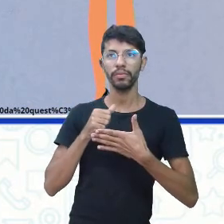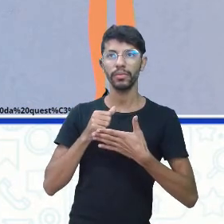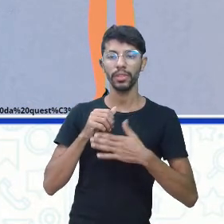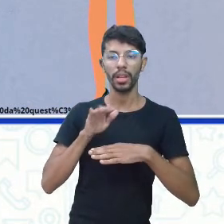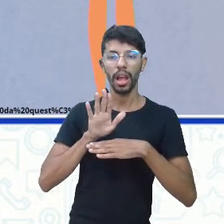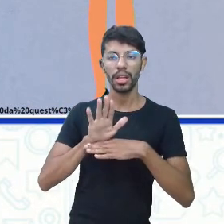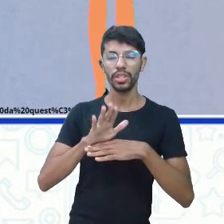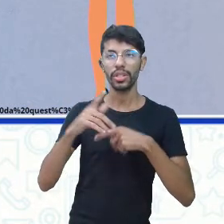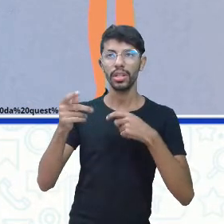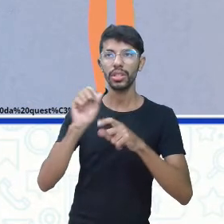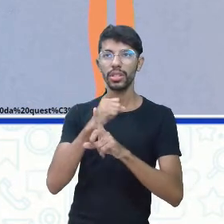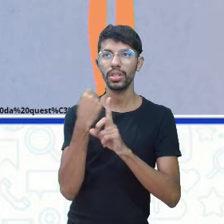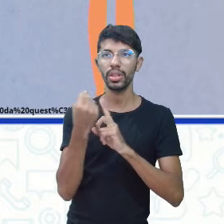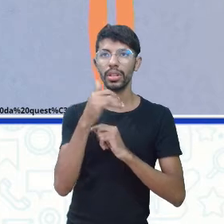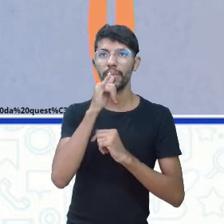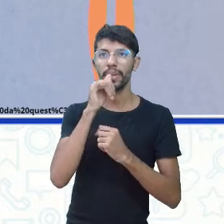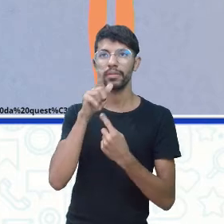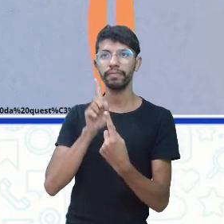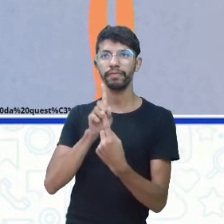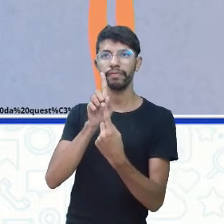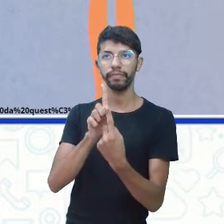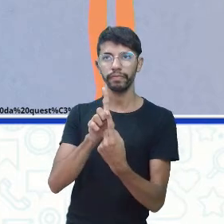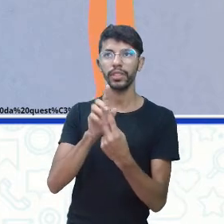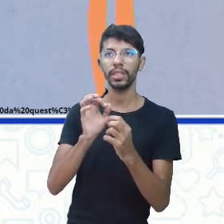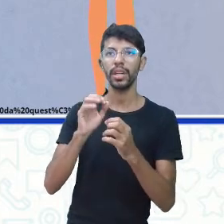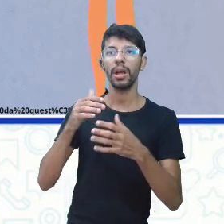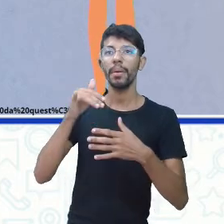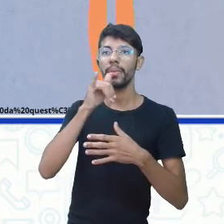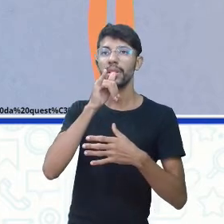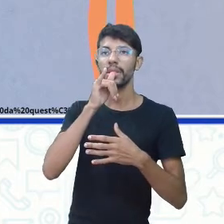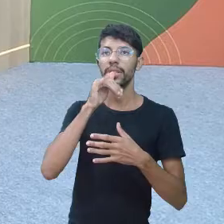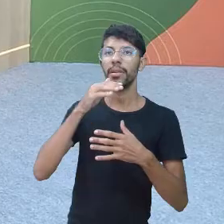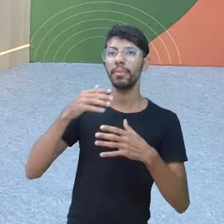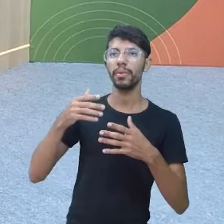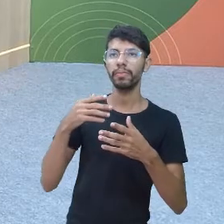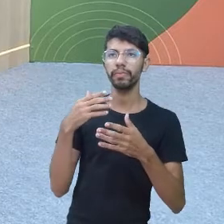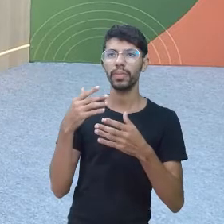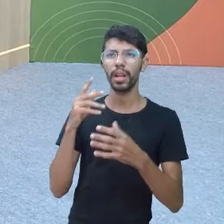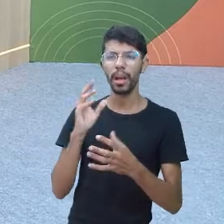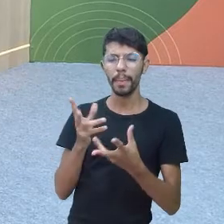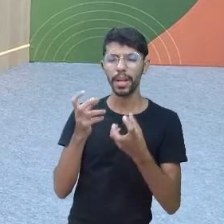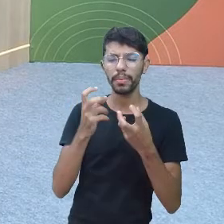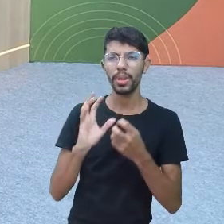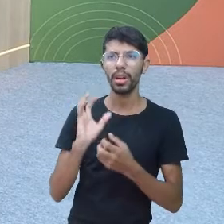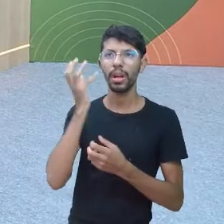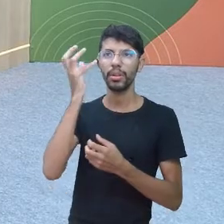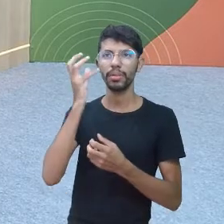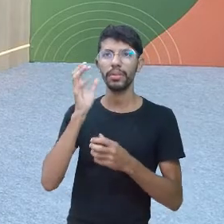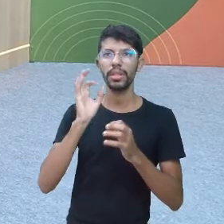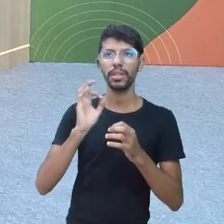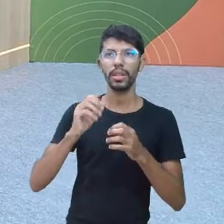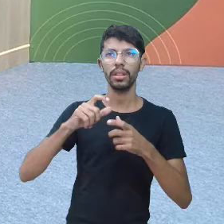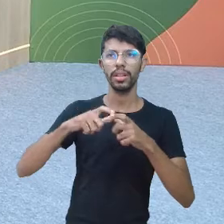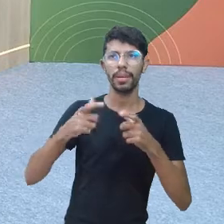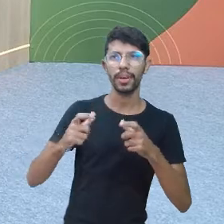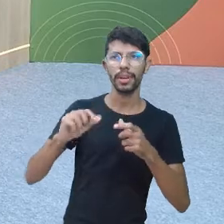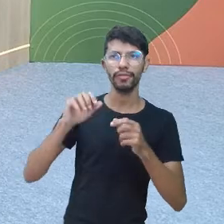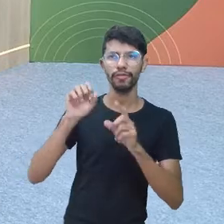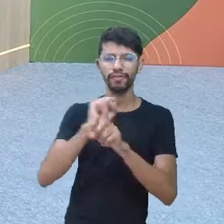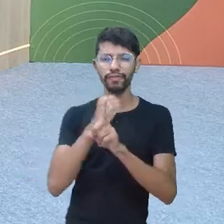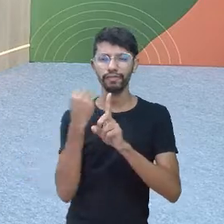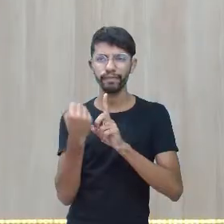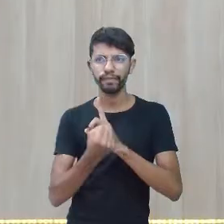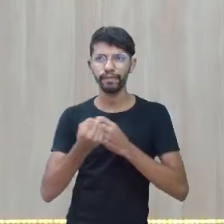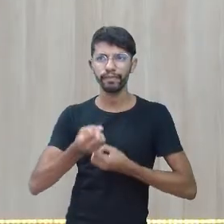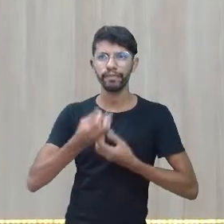a aparência dos fenômenos e adquirindo maiores possibilidades interventivas diante das expressões das questões sociais. Ou